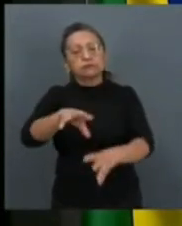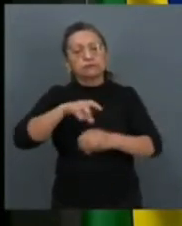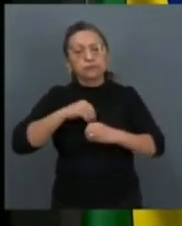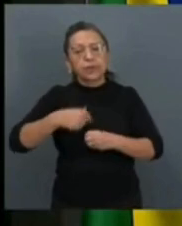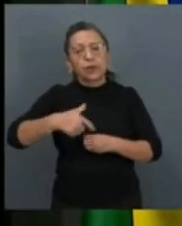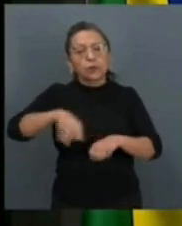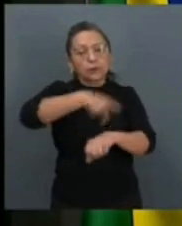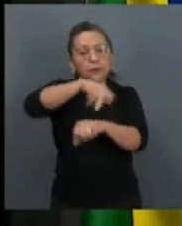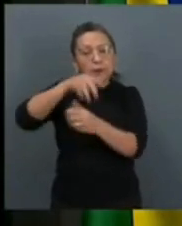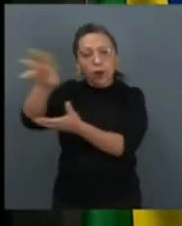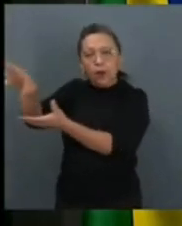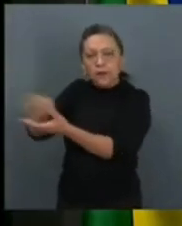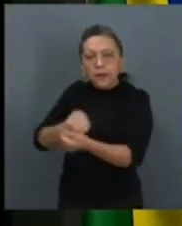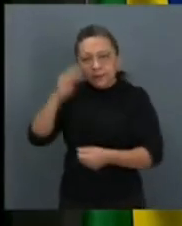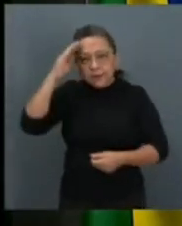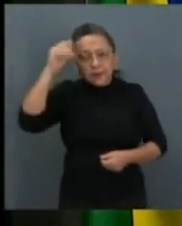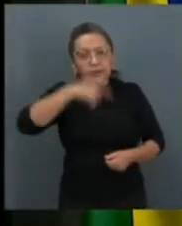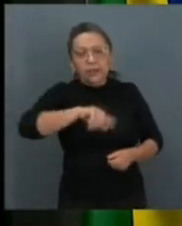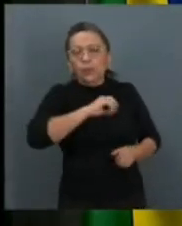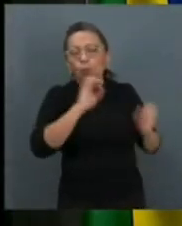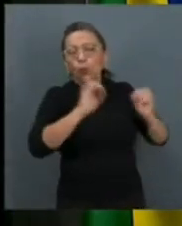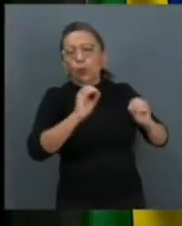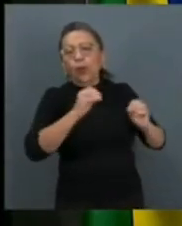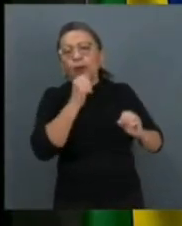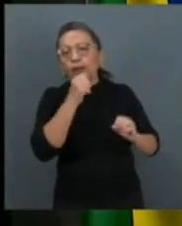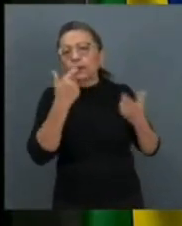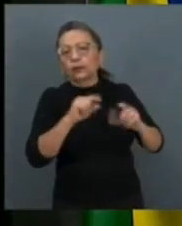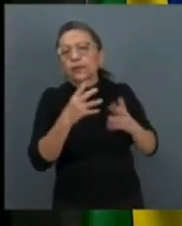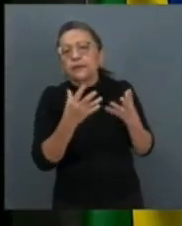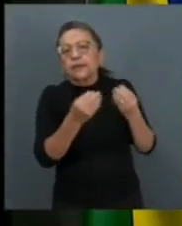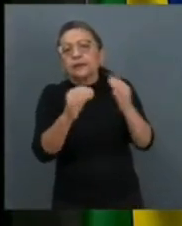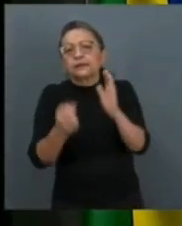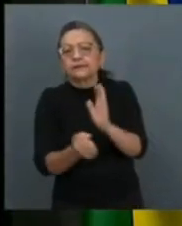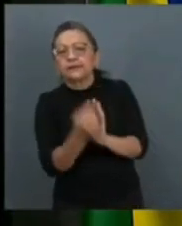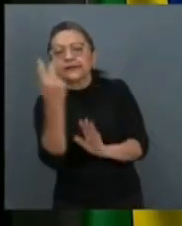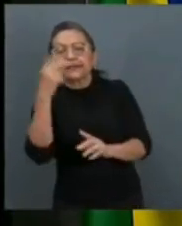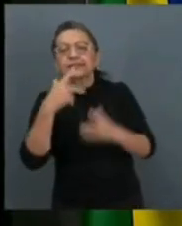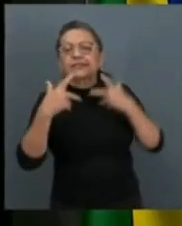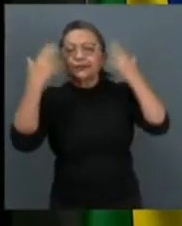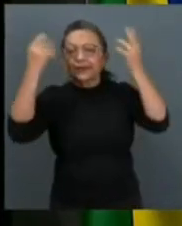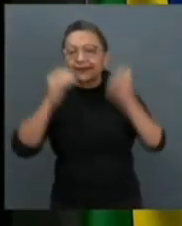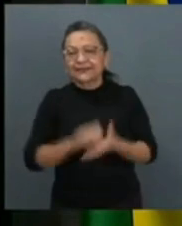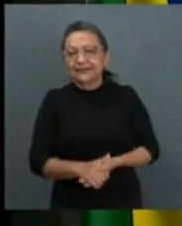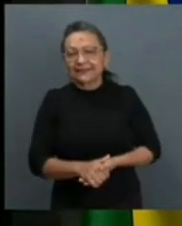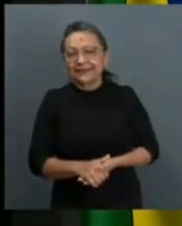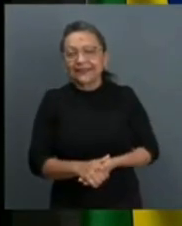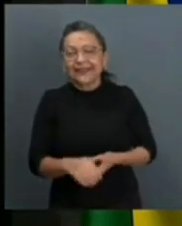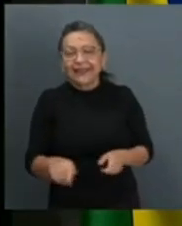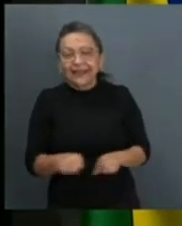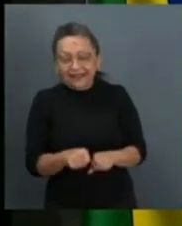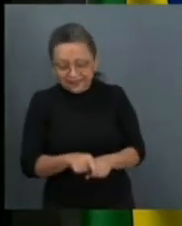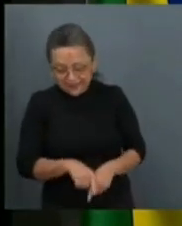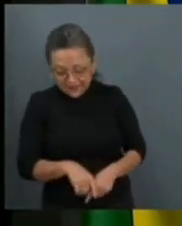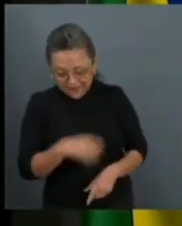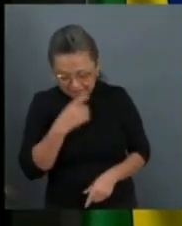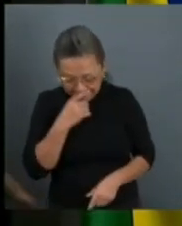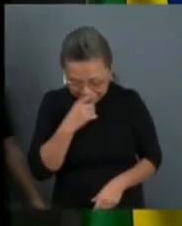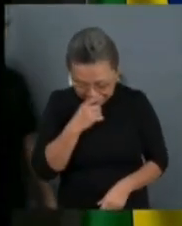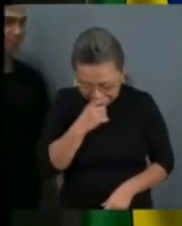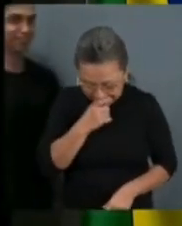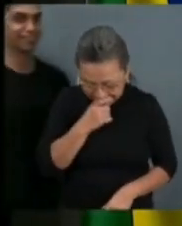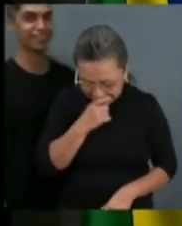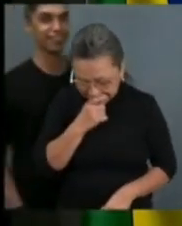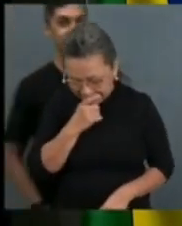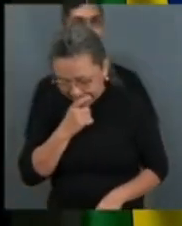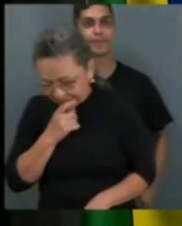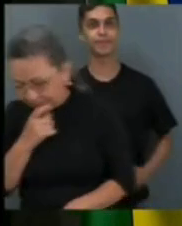outros países, sobretudo aqueles que não possuem tantas vantagens naturais. Além desses aspectos